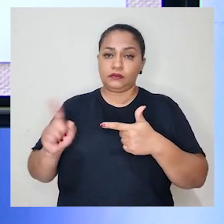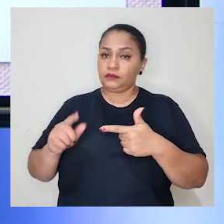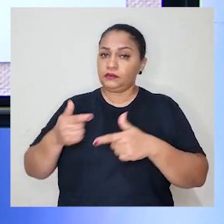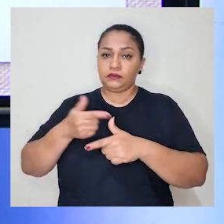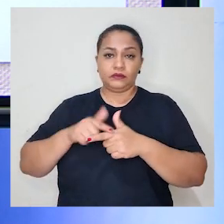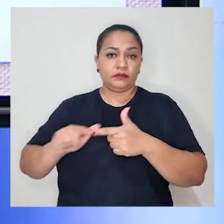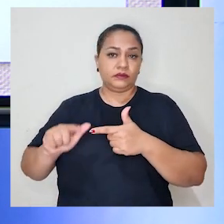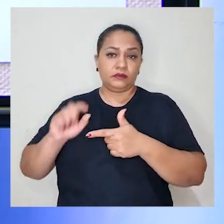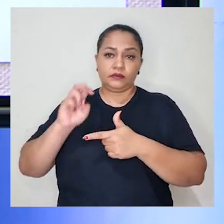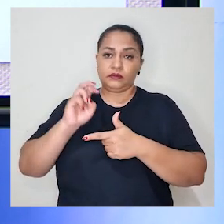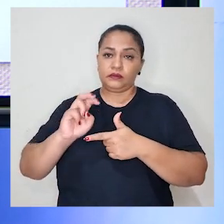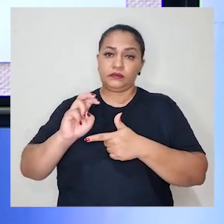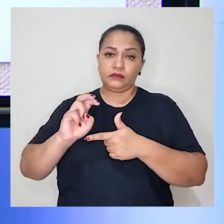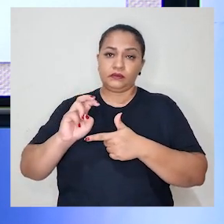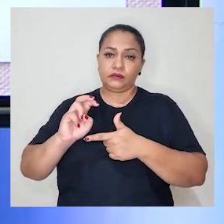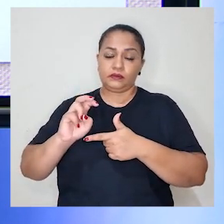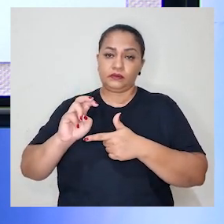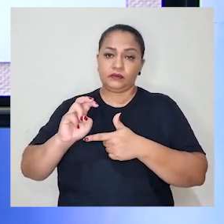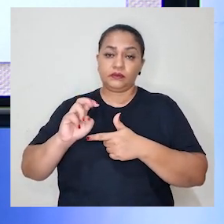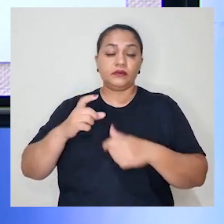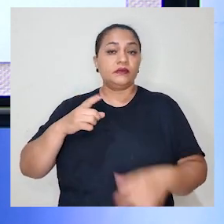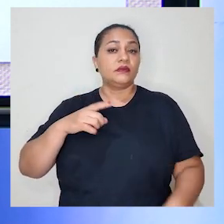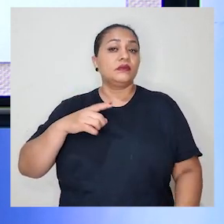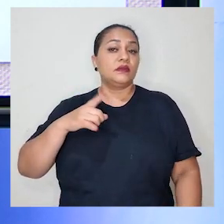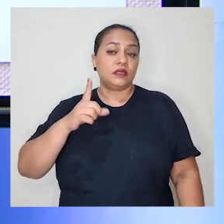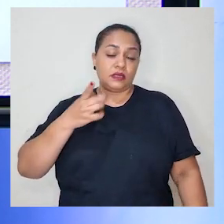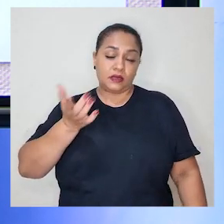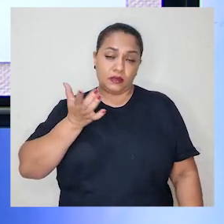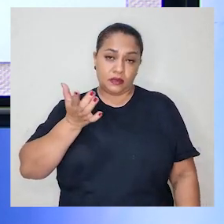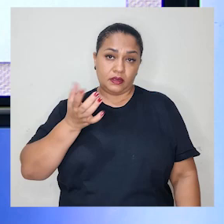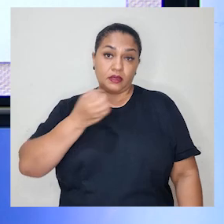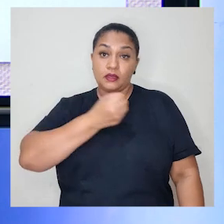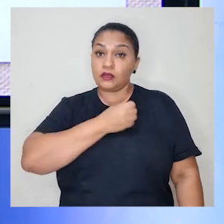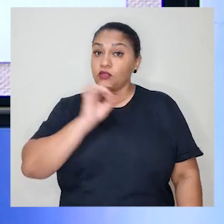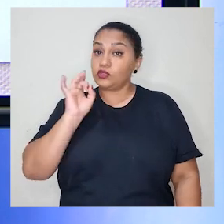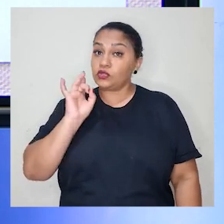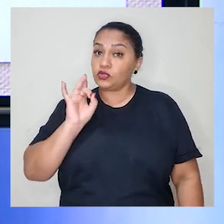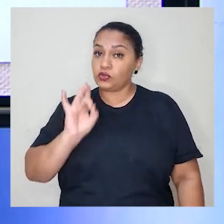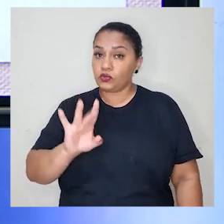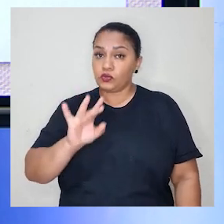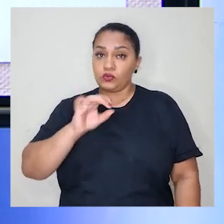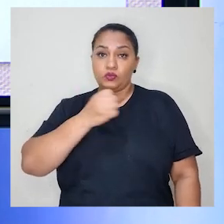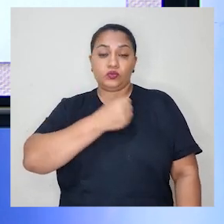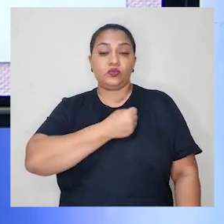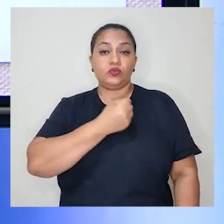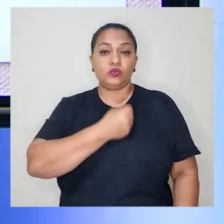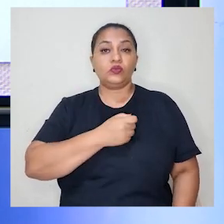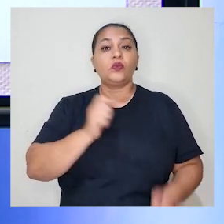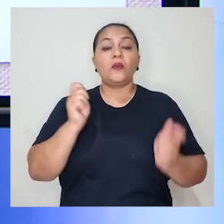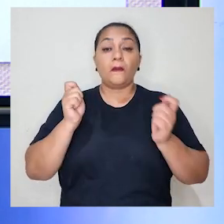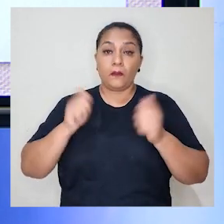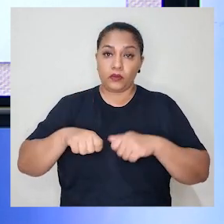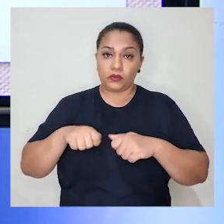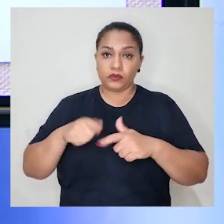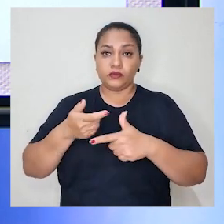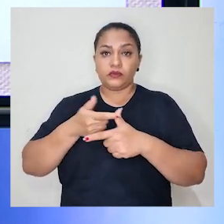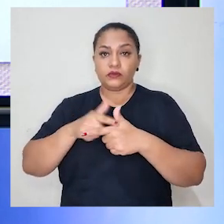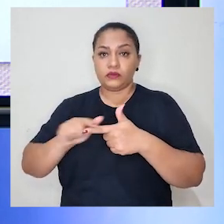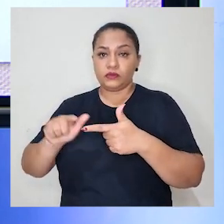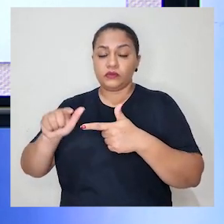divisível por 5. E o exercício quer apenas números que sejam divisíveis por